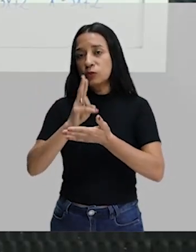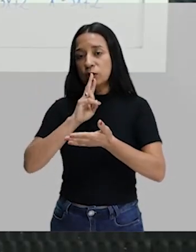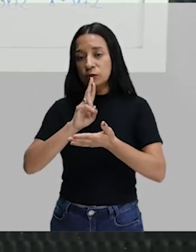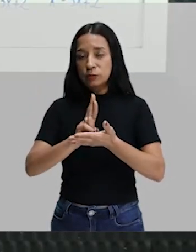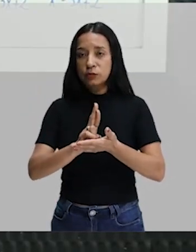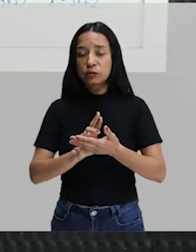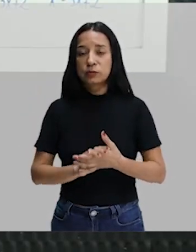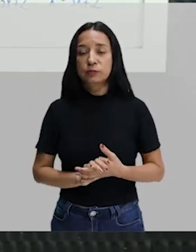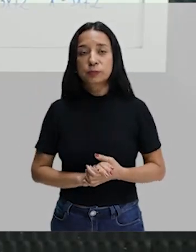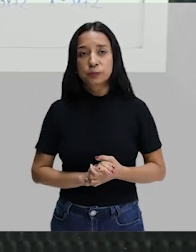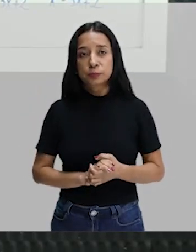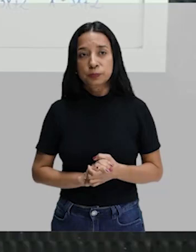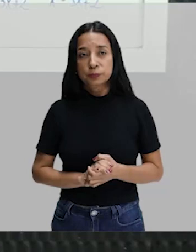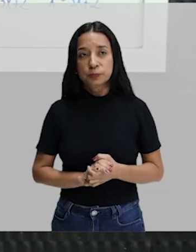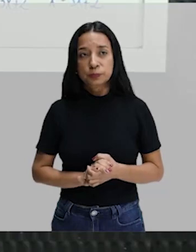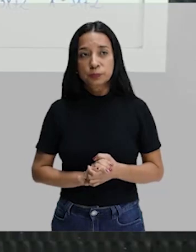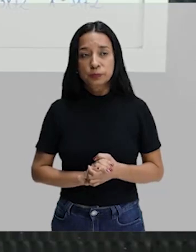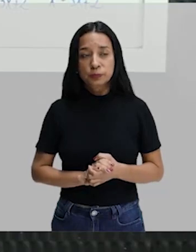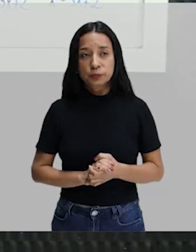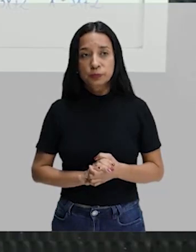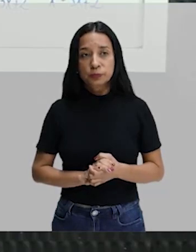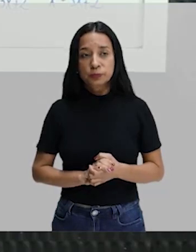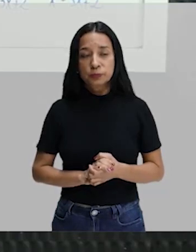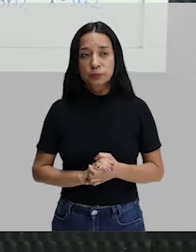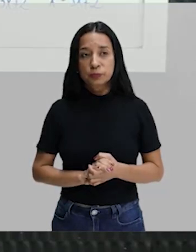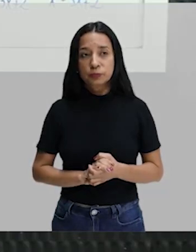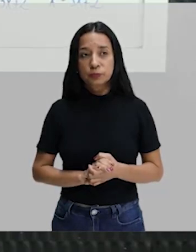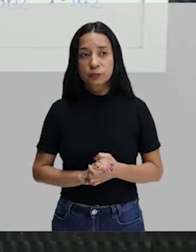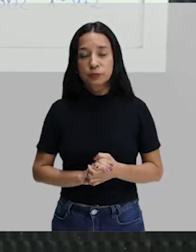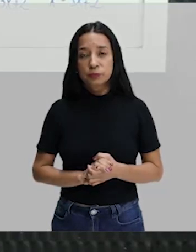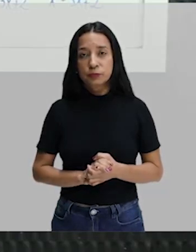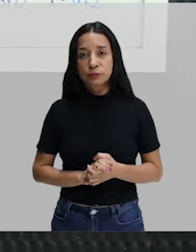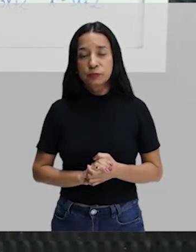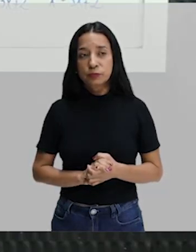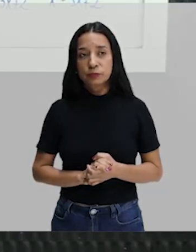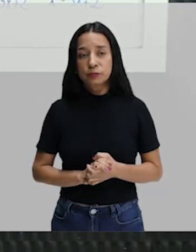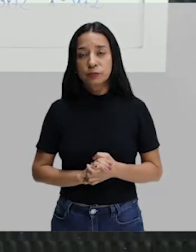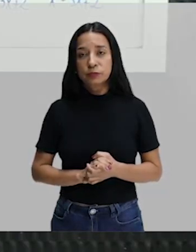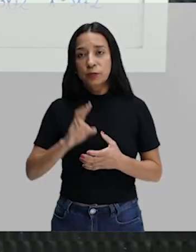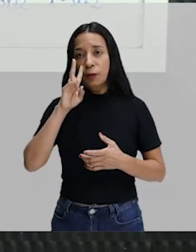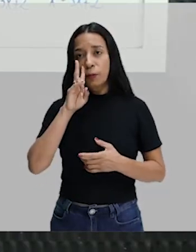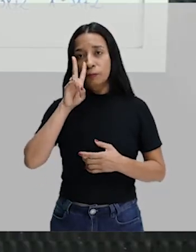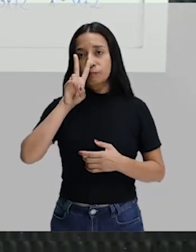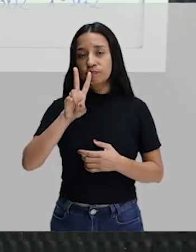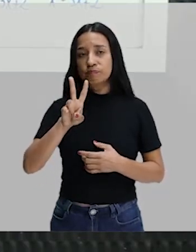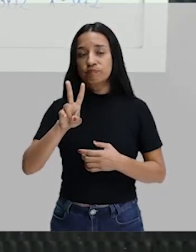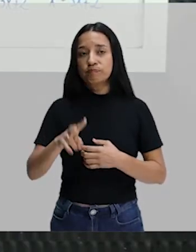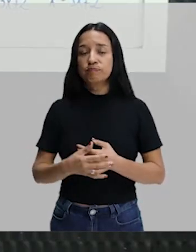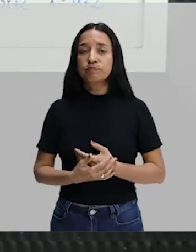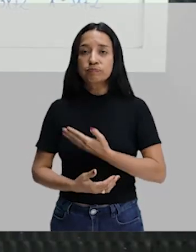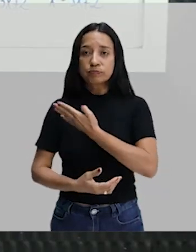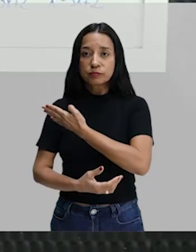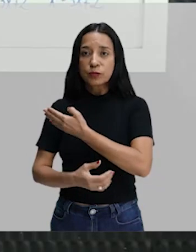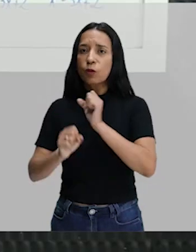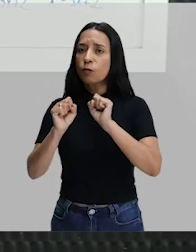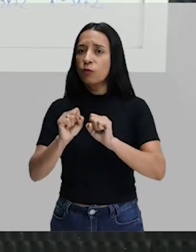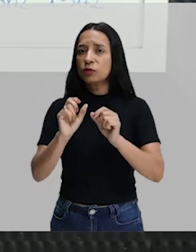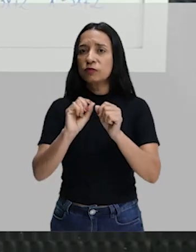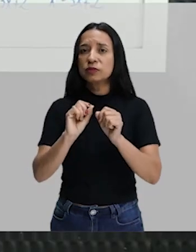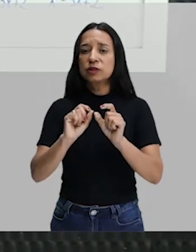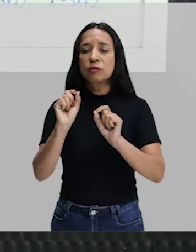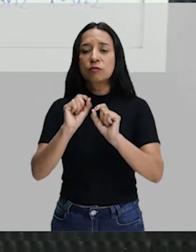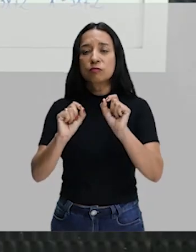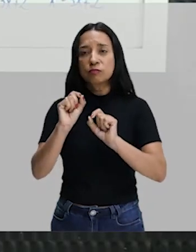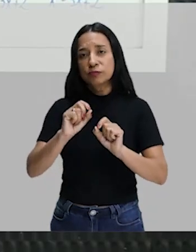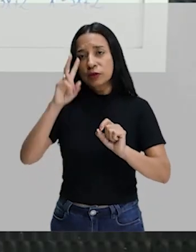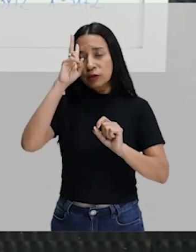resolução. Certo? Então, olha só. O que a gente pode fazer? Lembrando que a gente